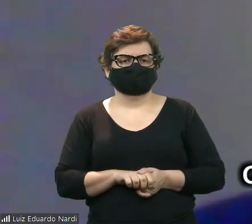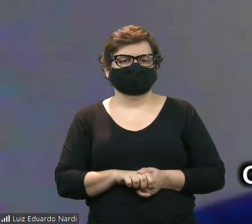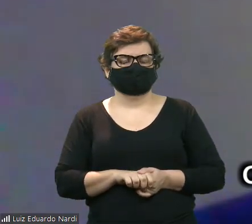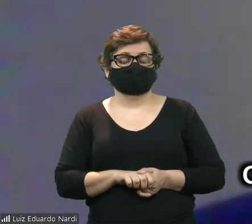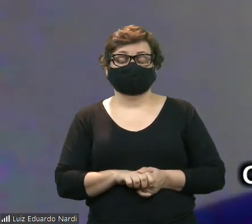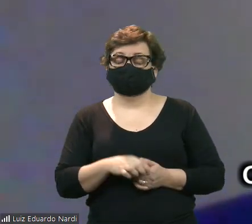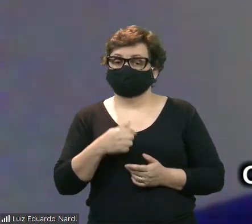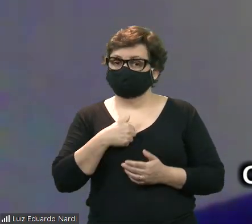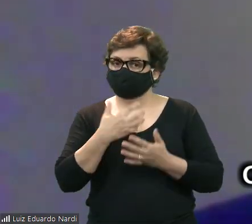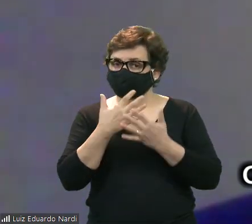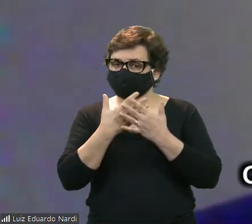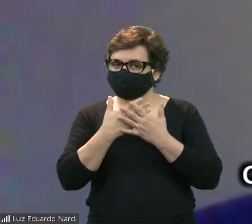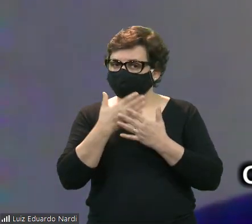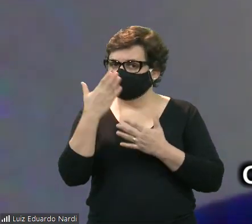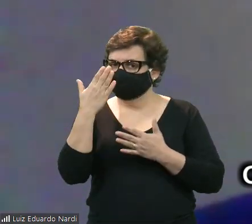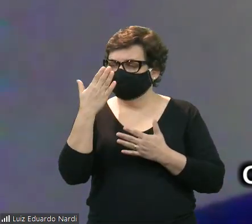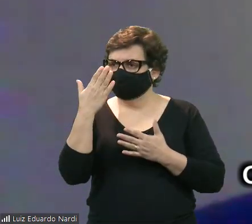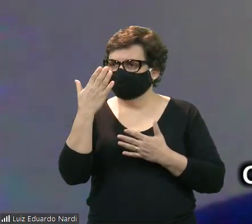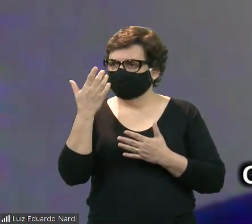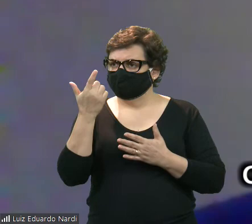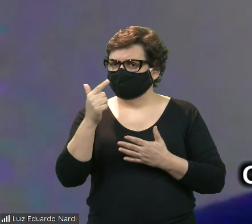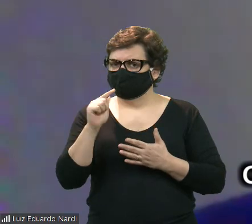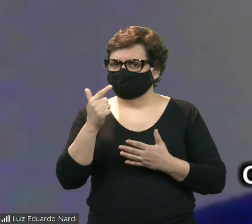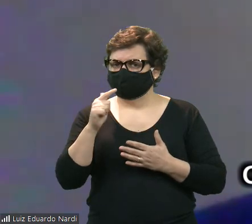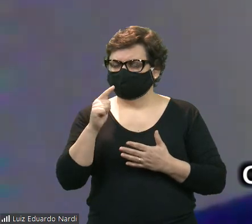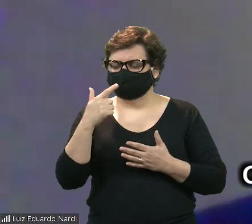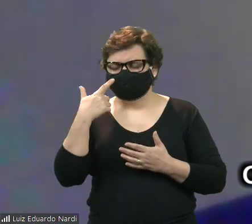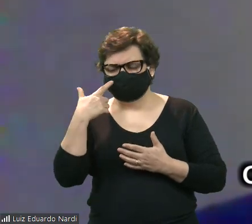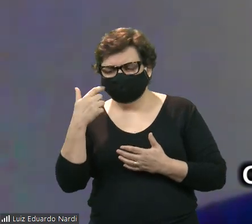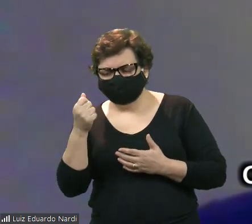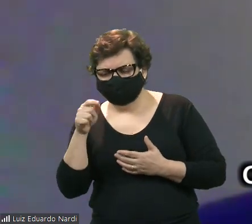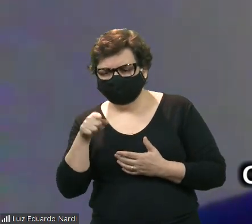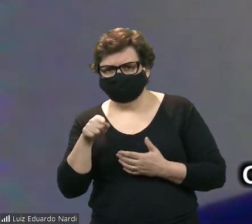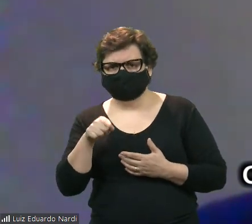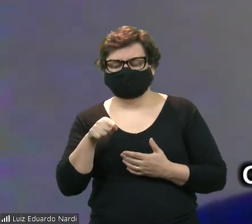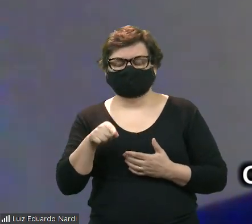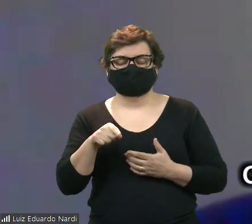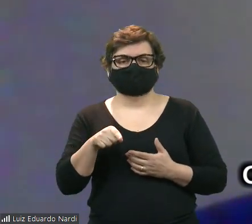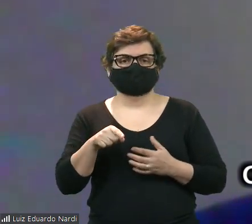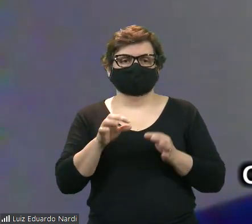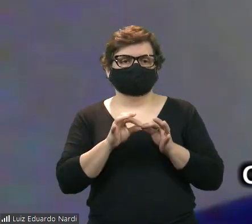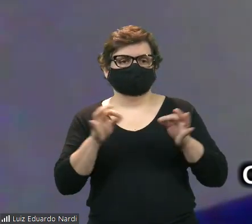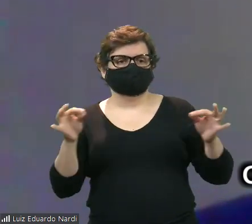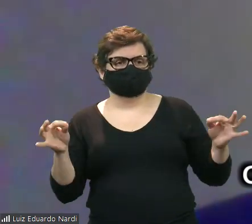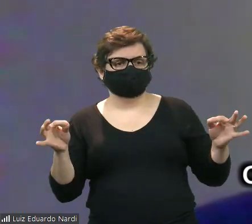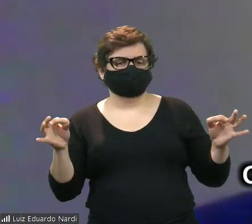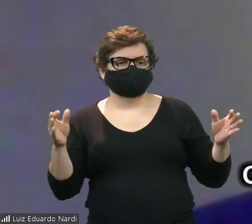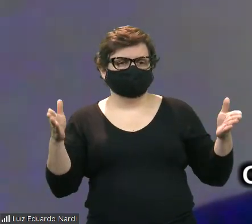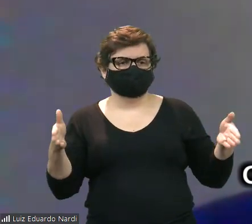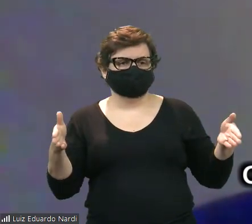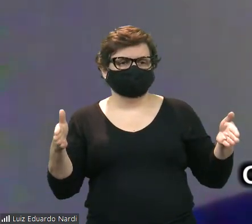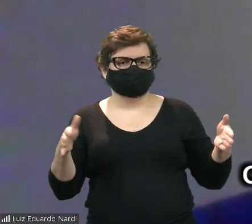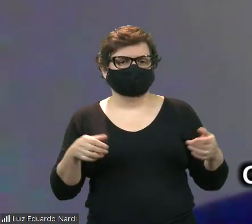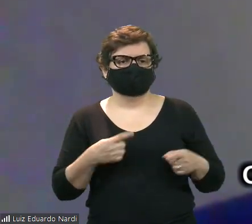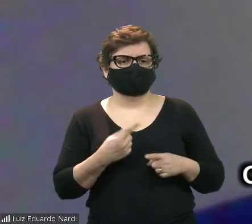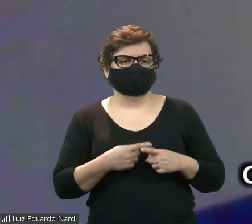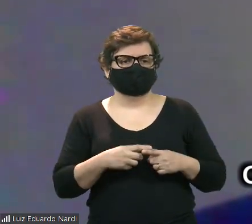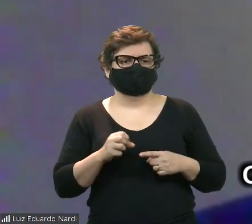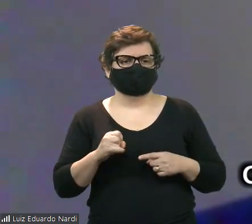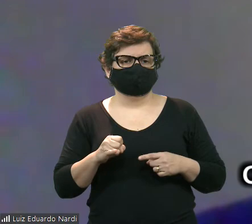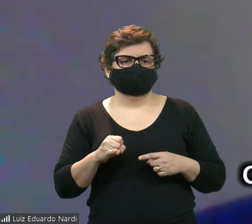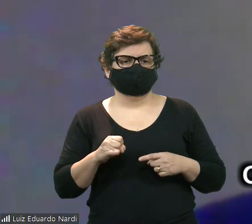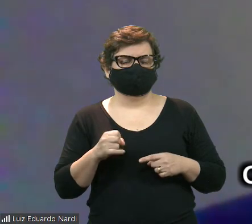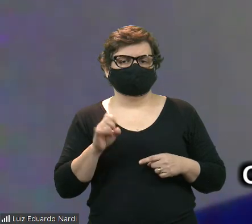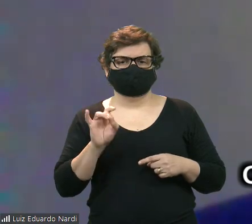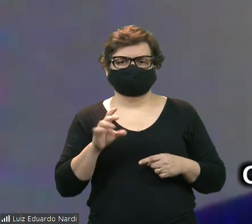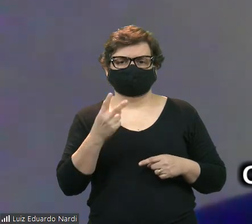confesso que não tinha atentado para a extensão, porque se a extensão é